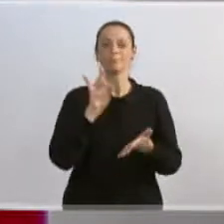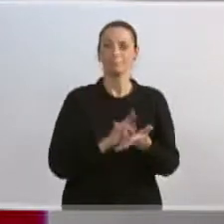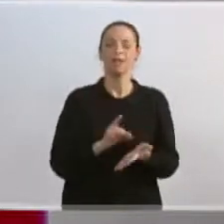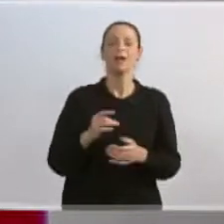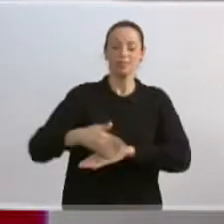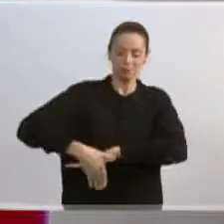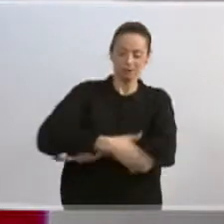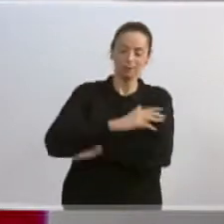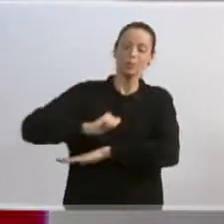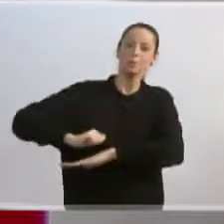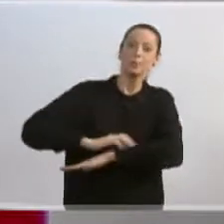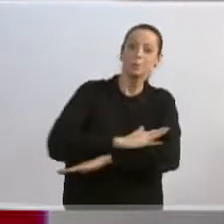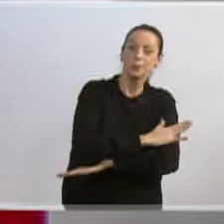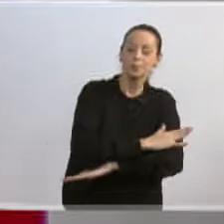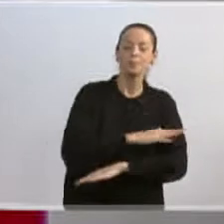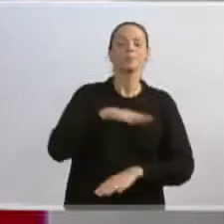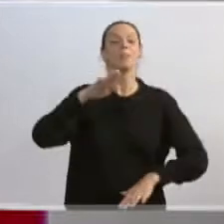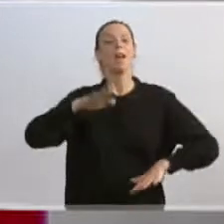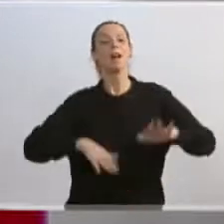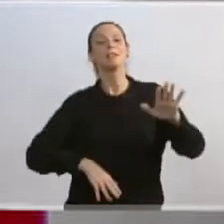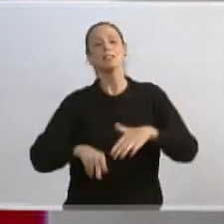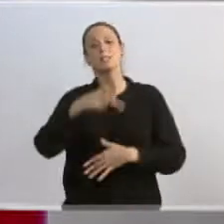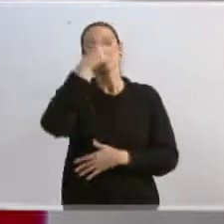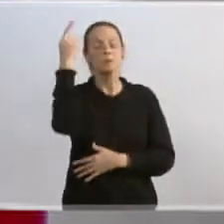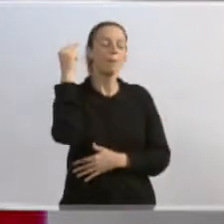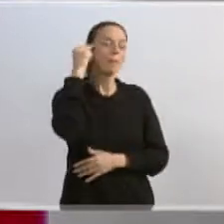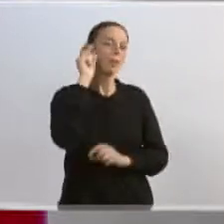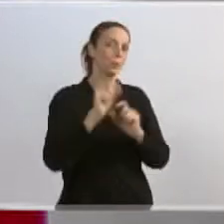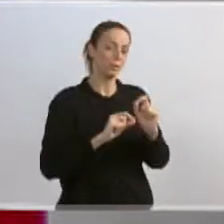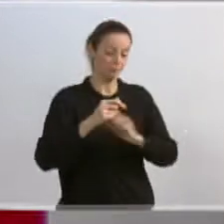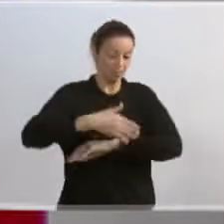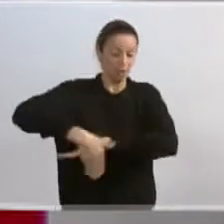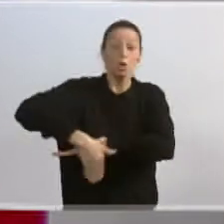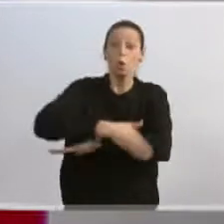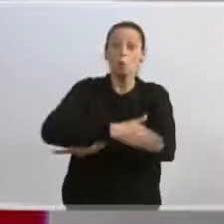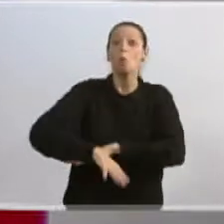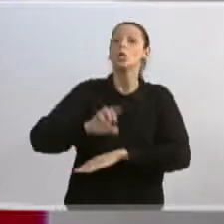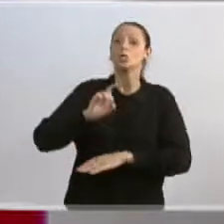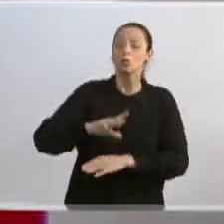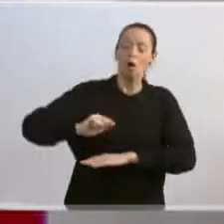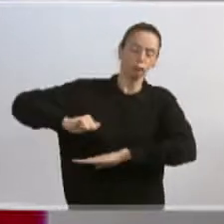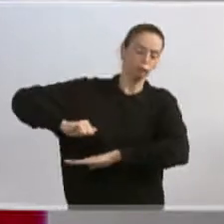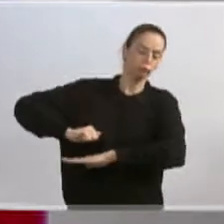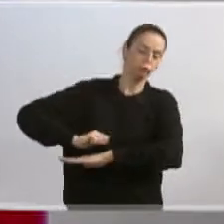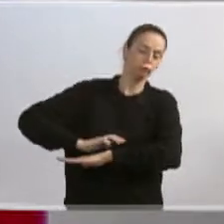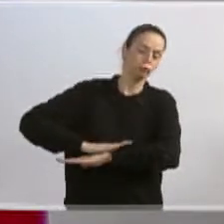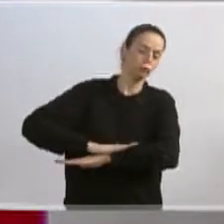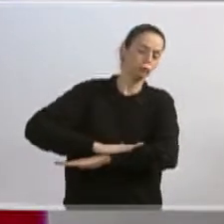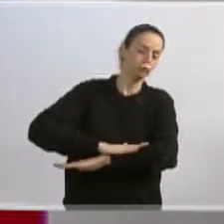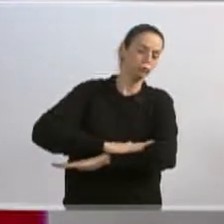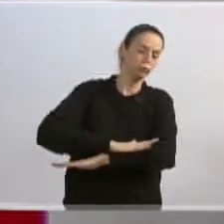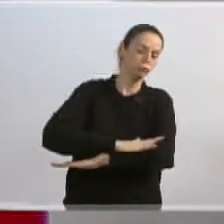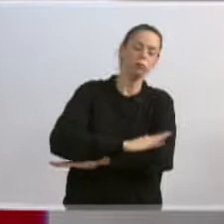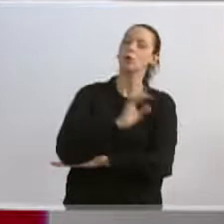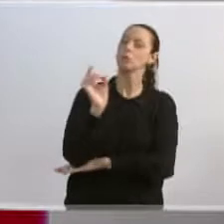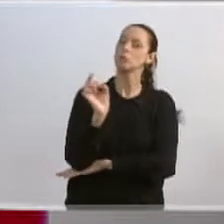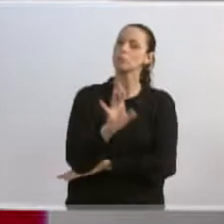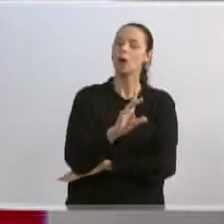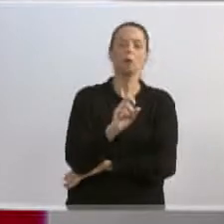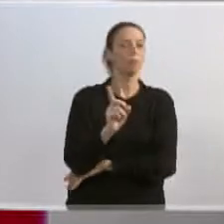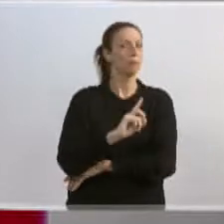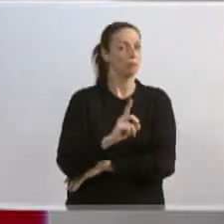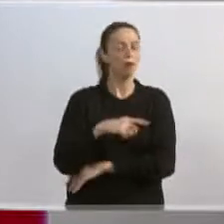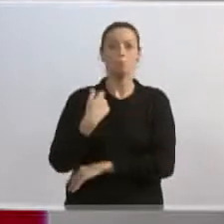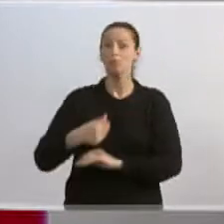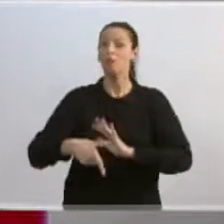pavimentação é simplesmente chegar e jogar o asfalto em cima mas requer a execução do serviço de pavimentação